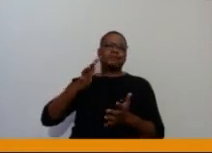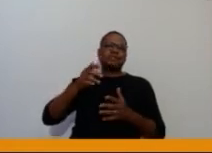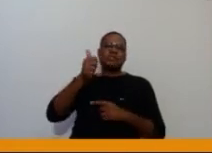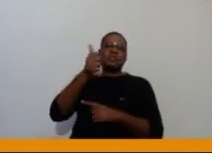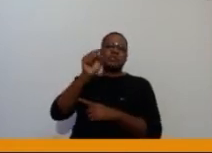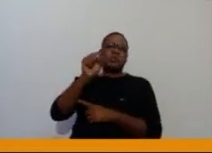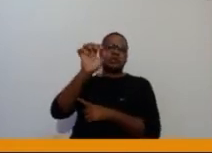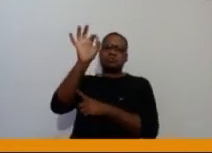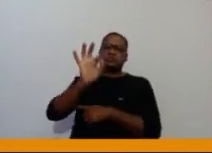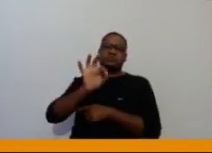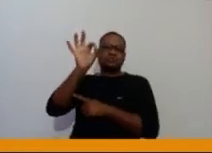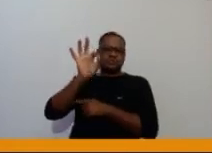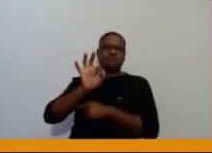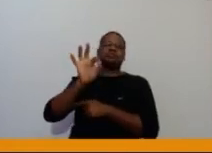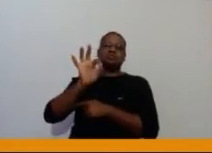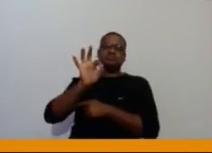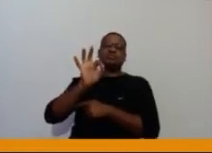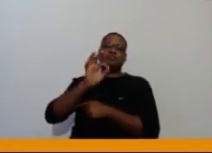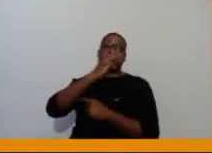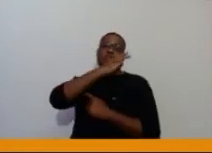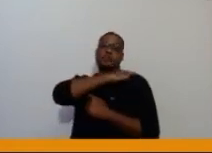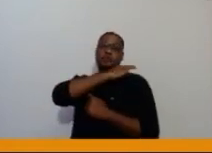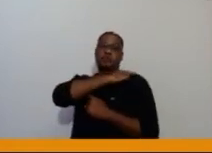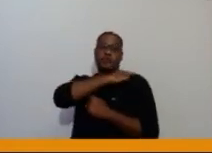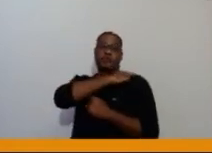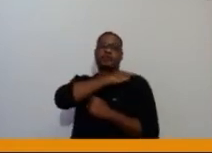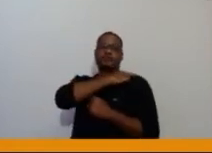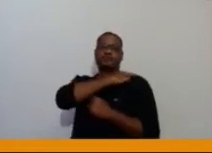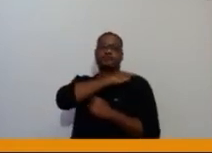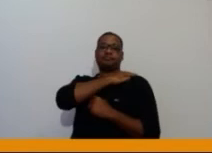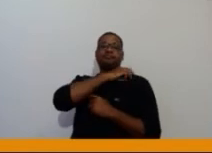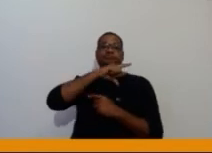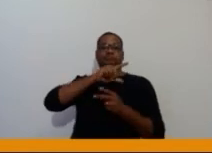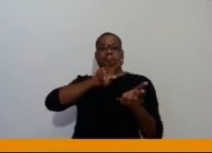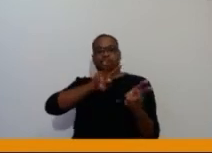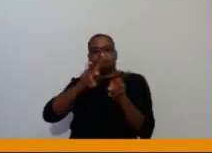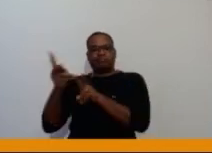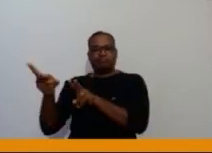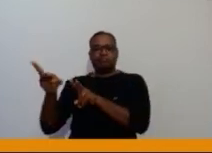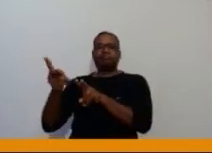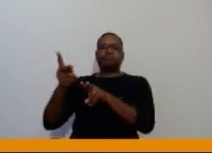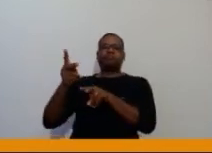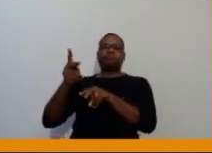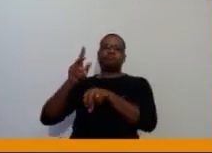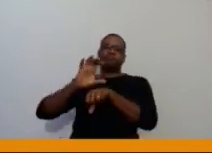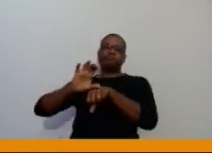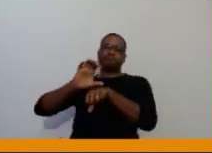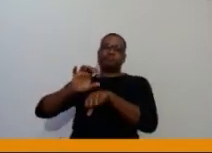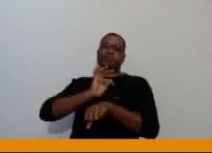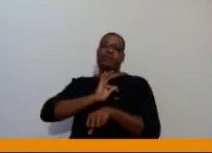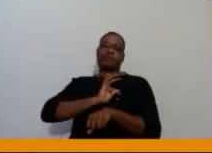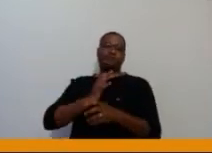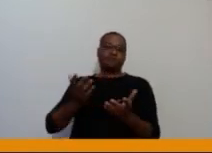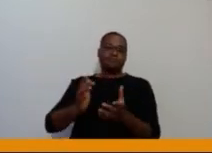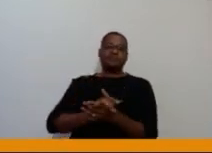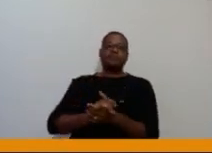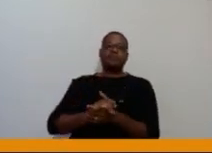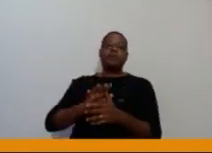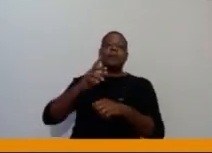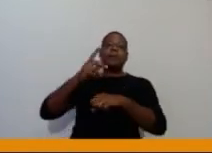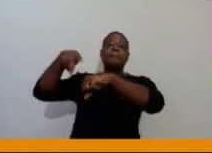no Brasil, acesso à educação técnica. No caso dos outros países, nos países da OCDE, isso chega